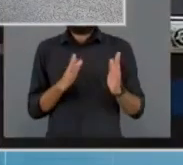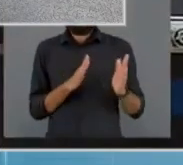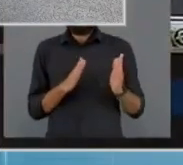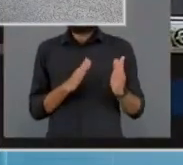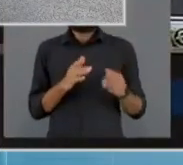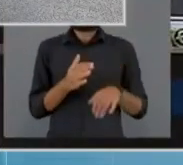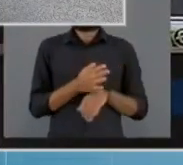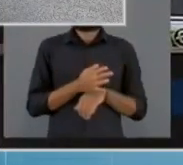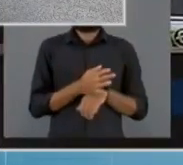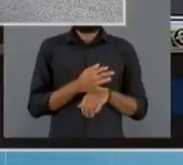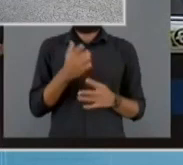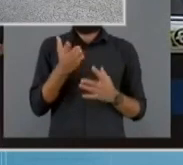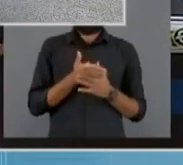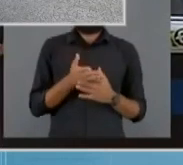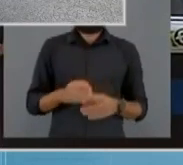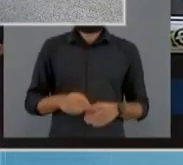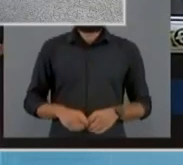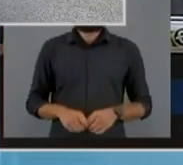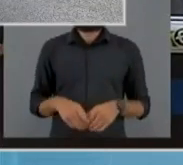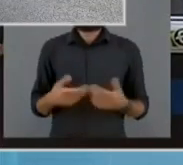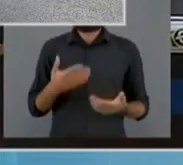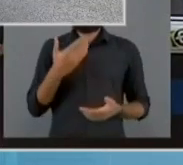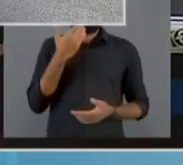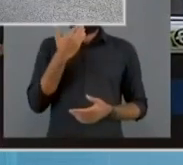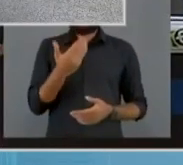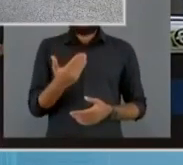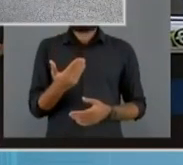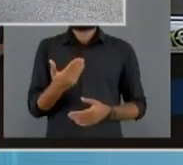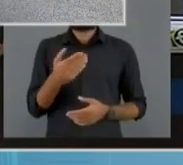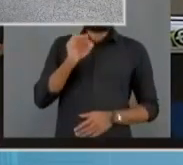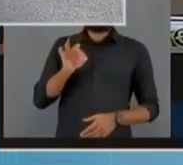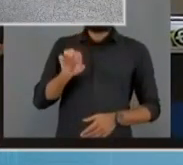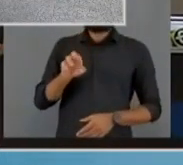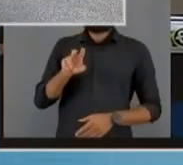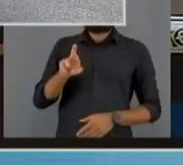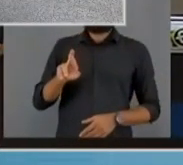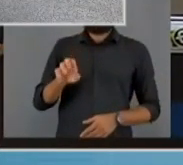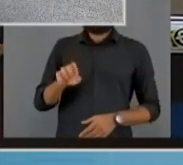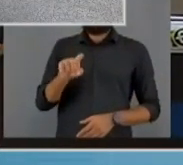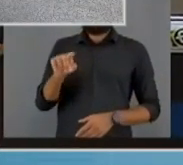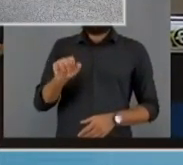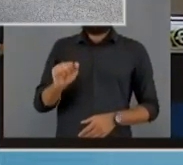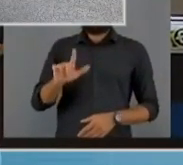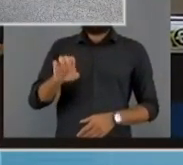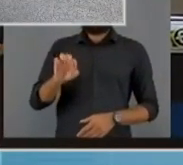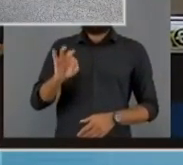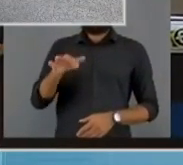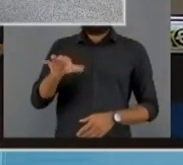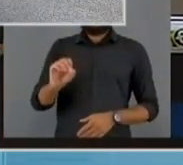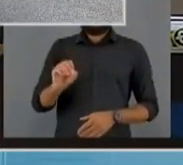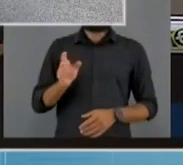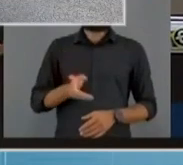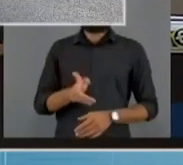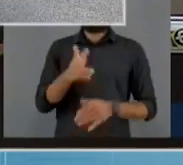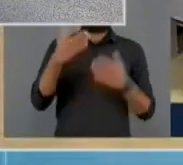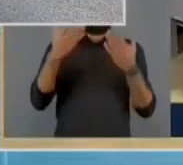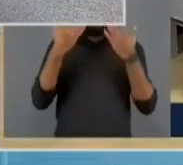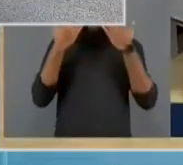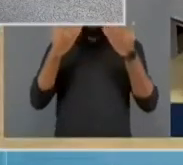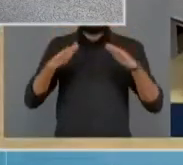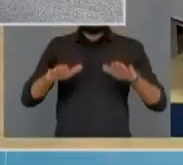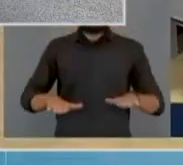revisados vários pontos. Ontem, o ministro da Fazenda, Fernando Haddad, entregou ao relator da reforma tributária lá